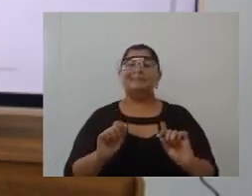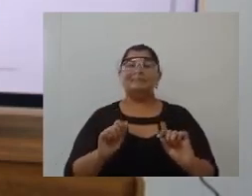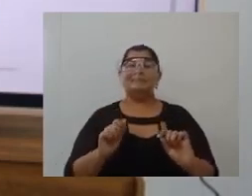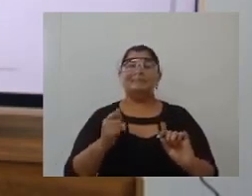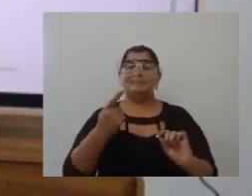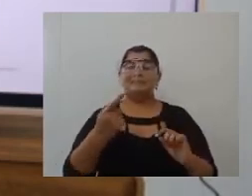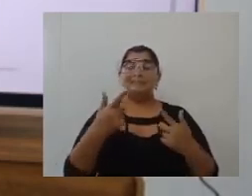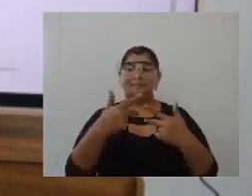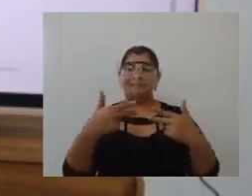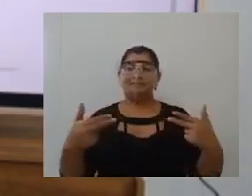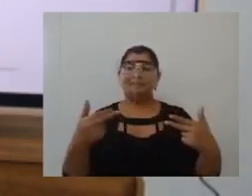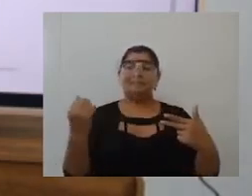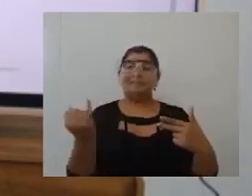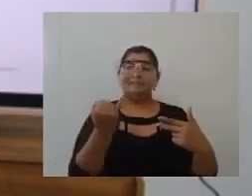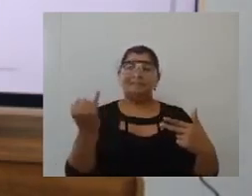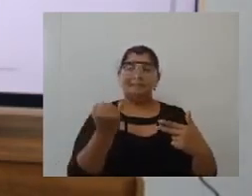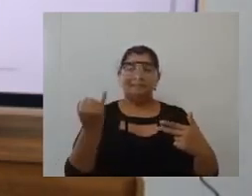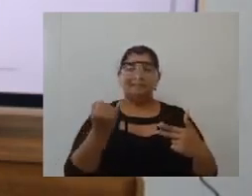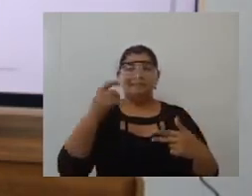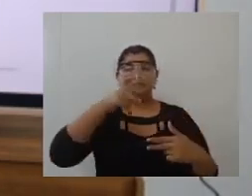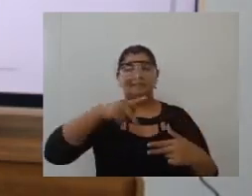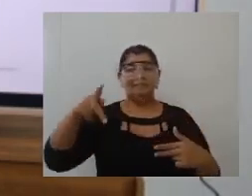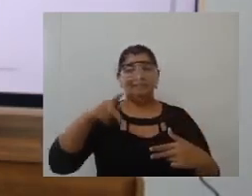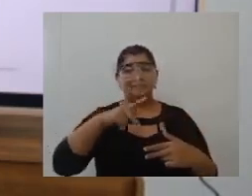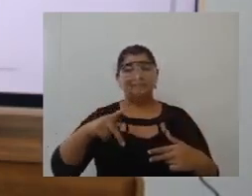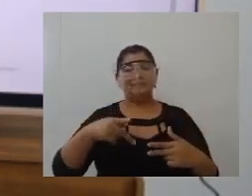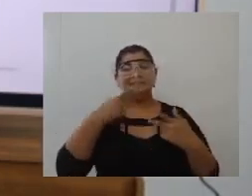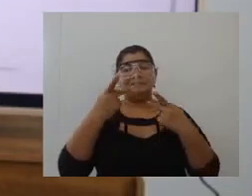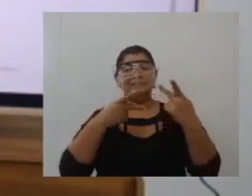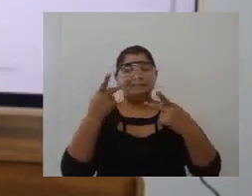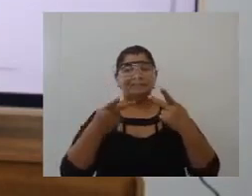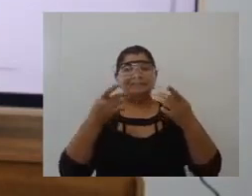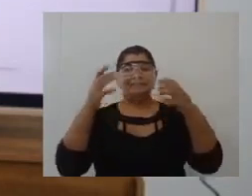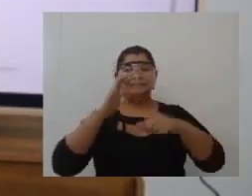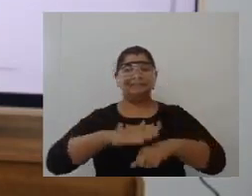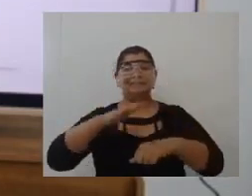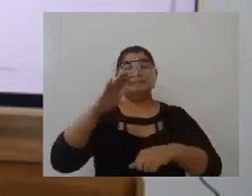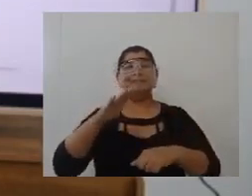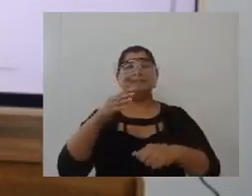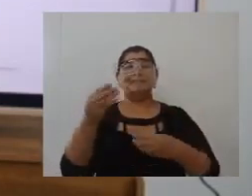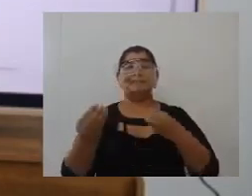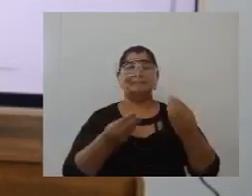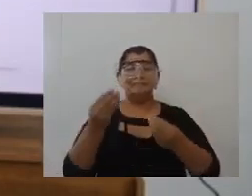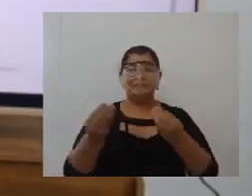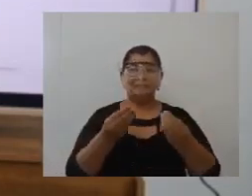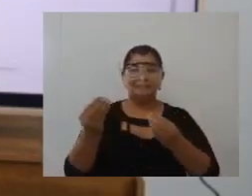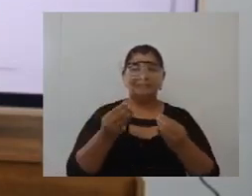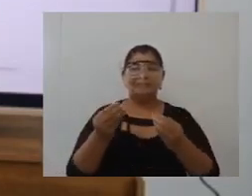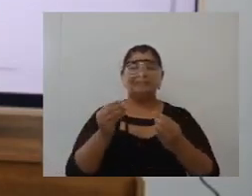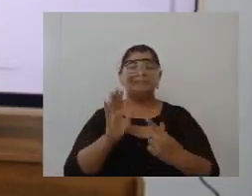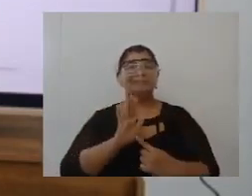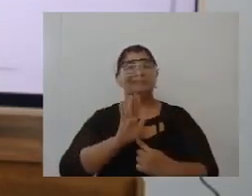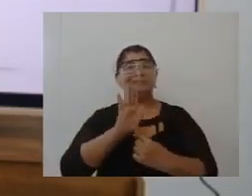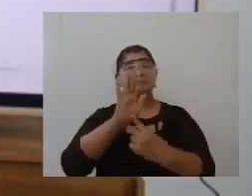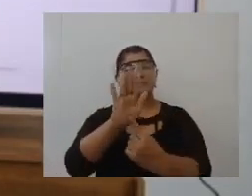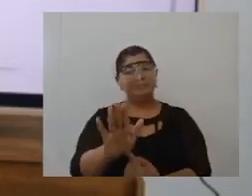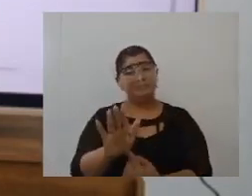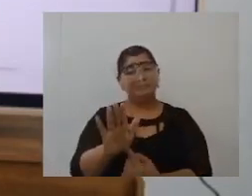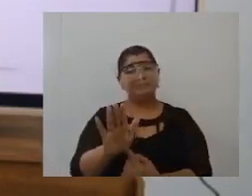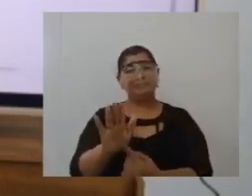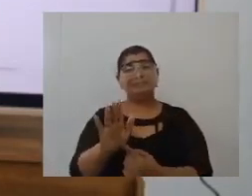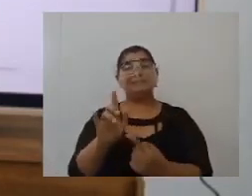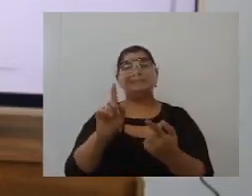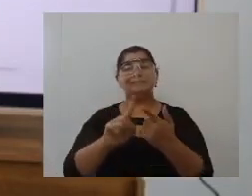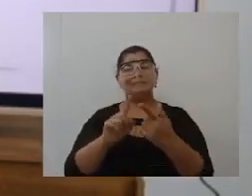das missões nossas aqui é falar sobre apreciação e réplica. Você, aluno do 9º